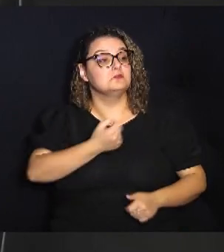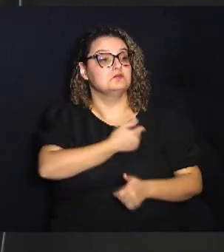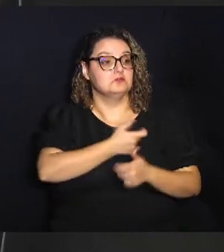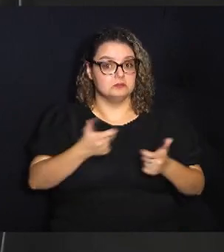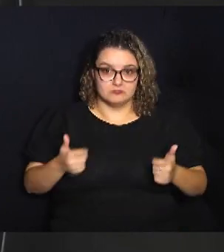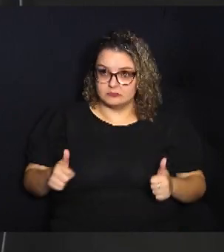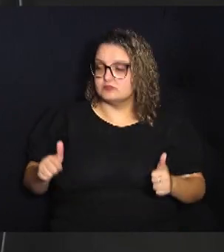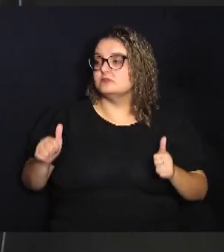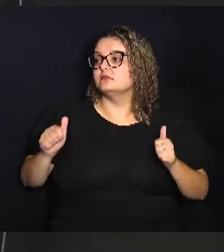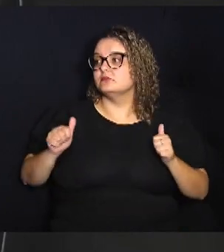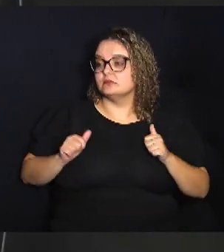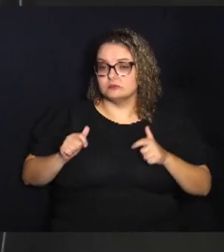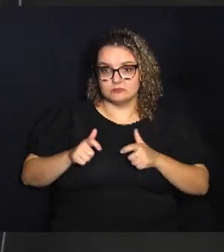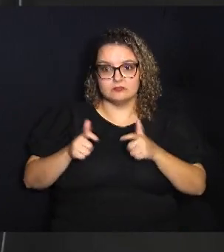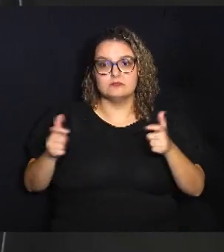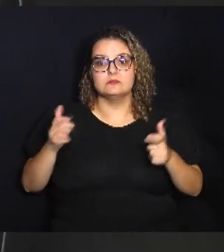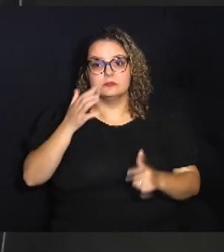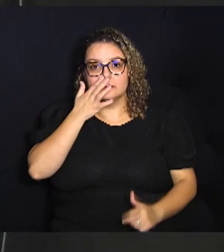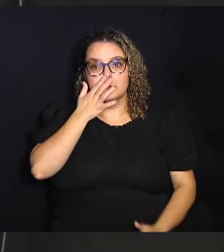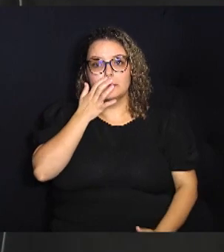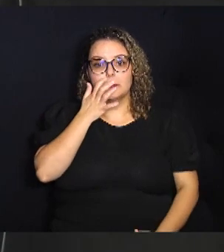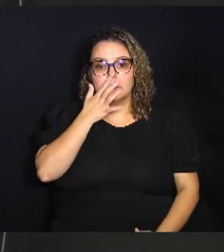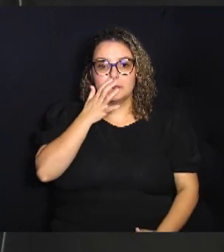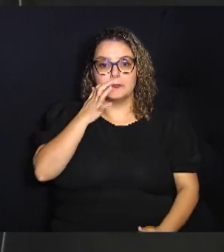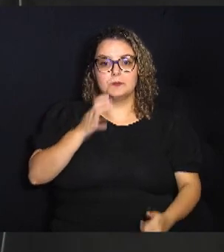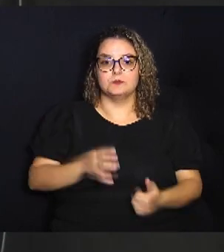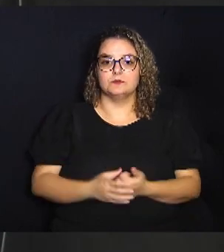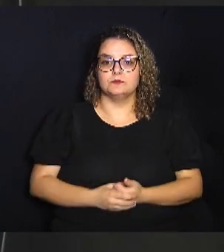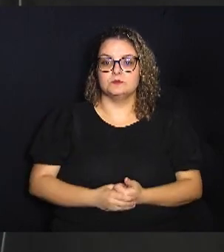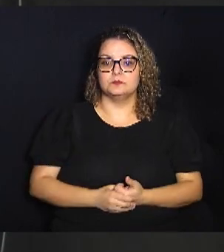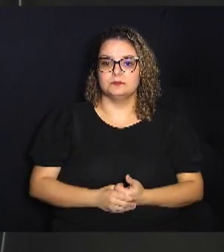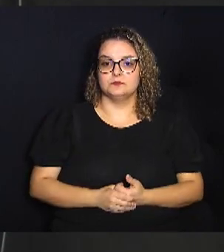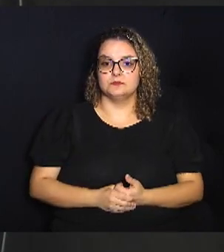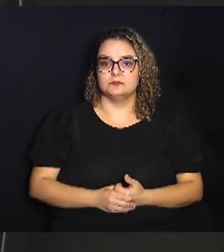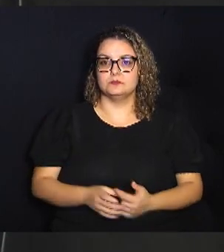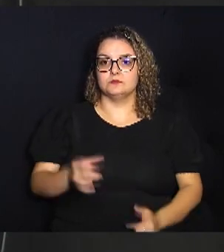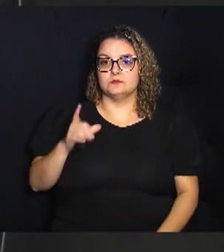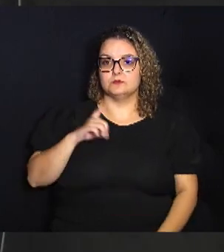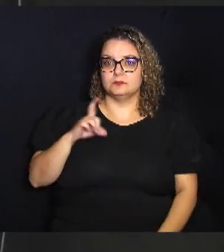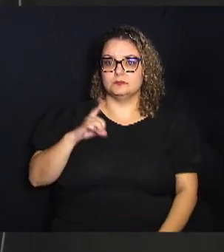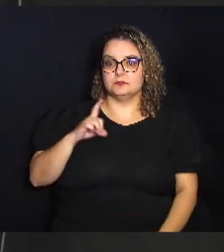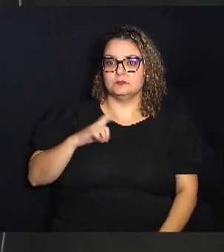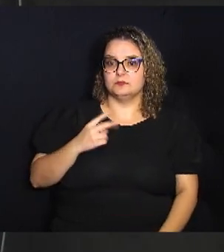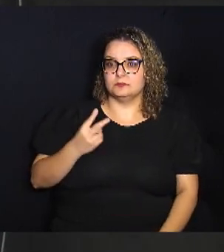muito alta, e nós tivemos